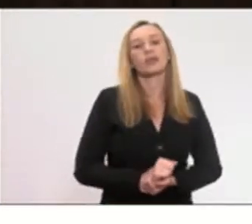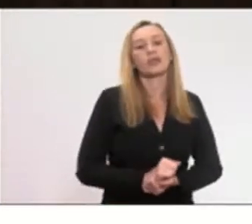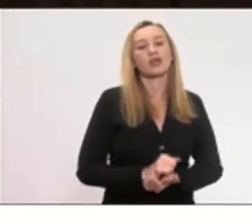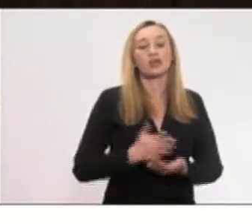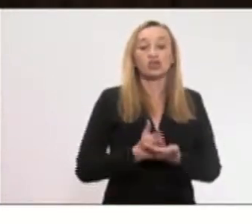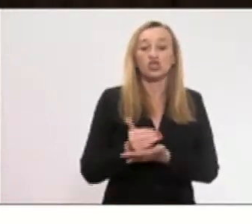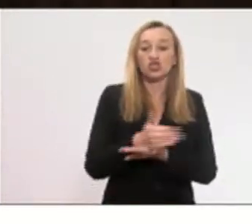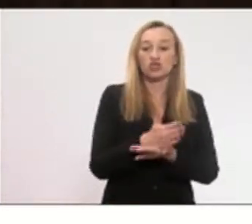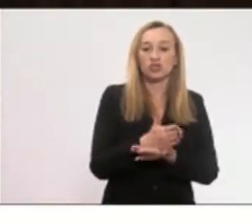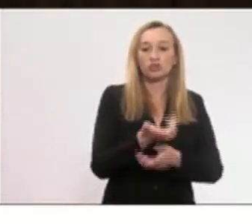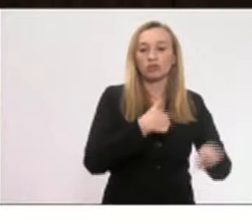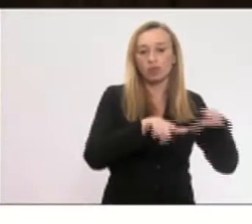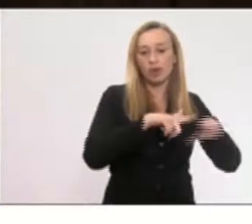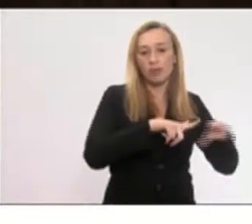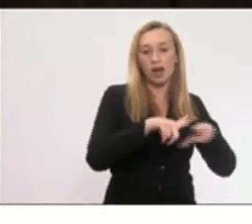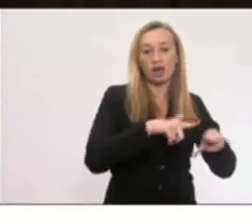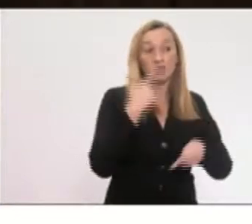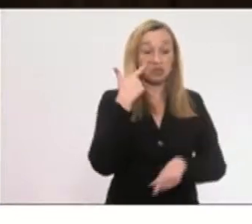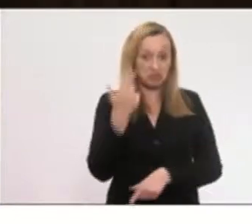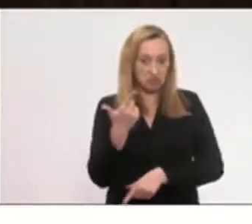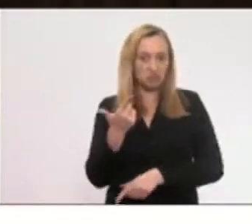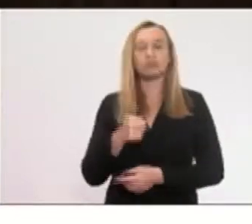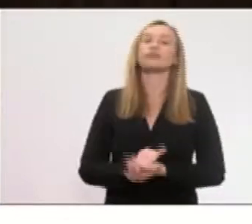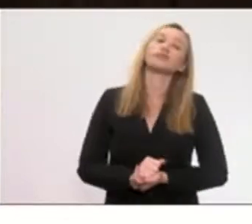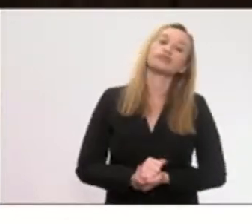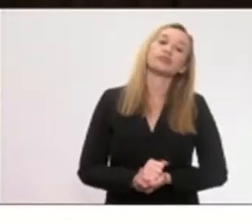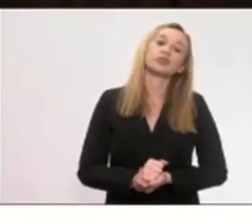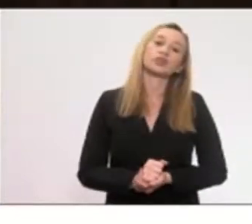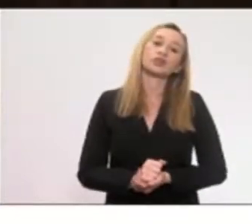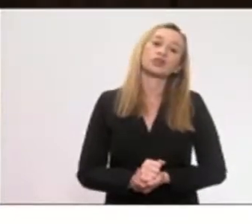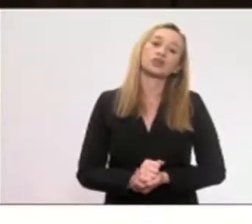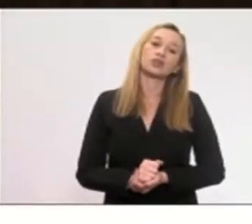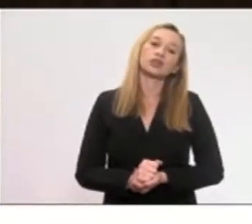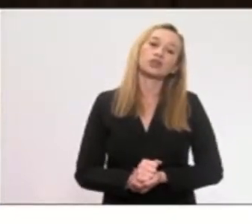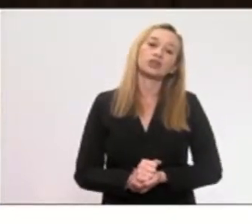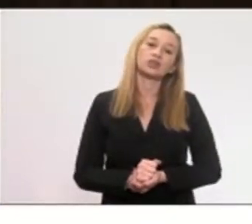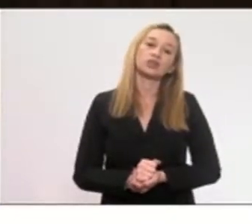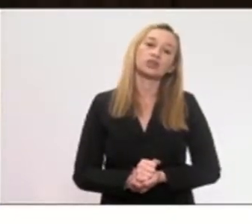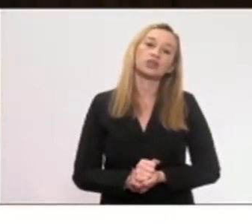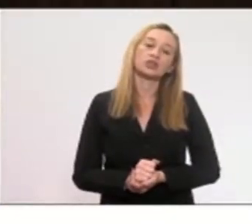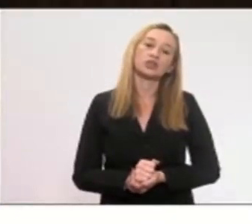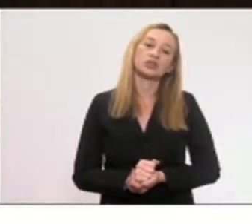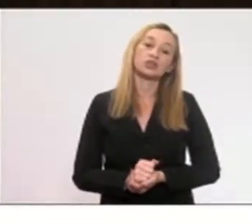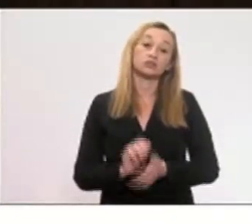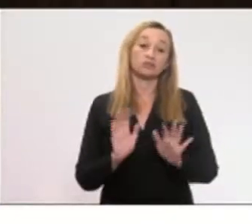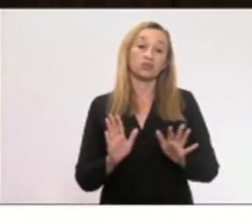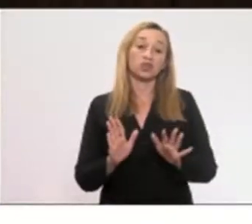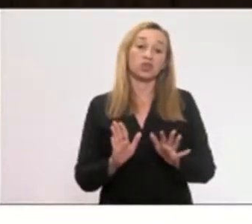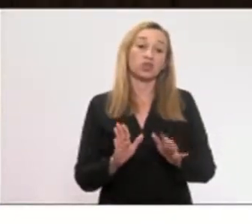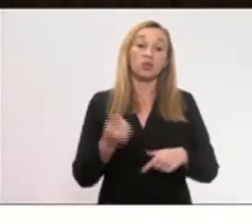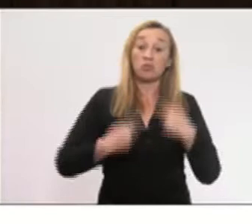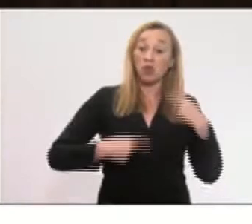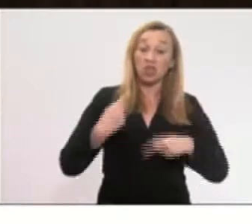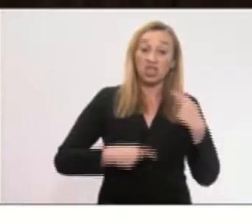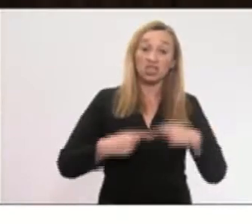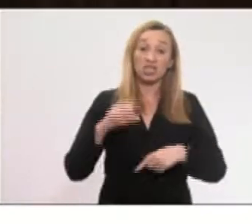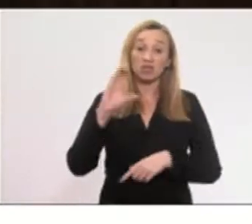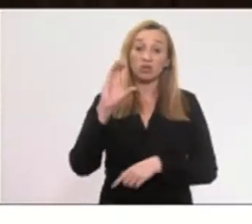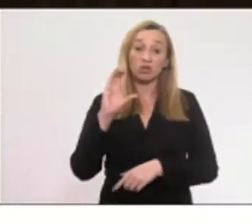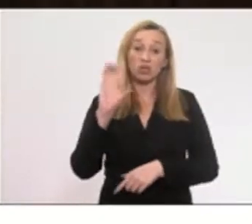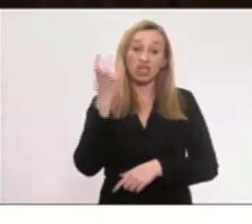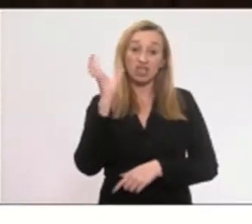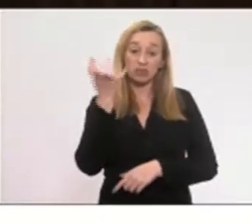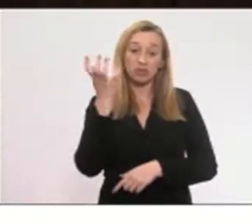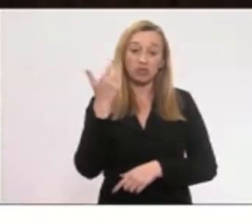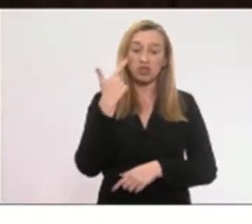Desvio de função, é aqui que a gente vê. Desmantelamento da política climática, ou seja, a gente já vem sofrendo